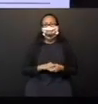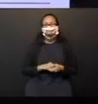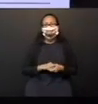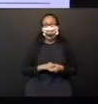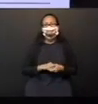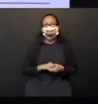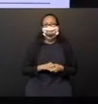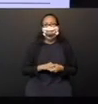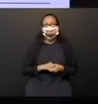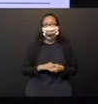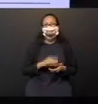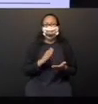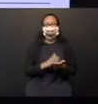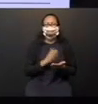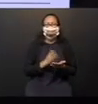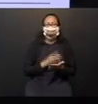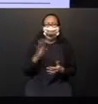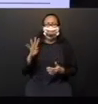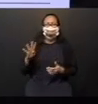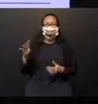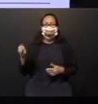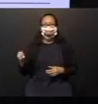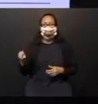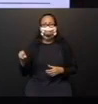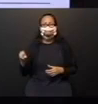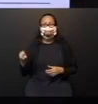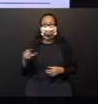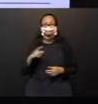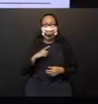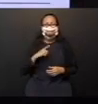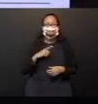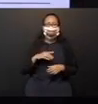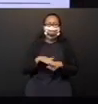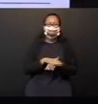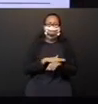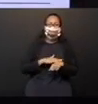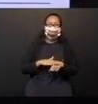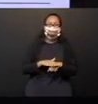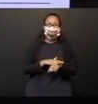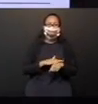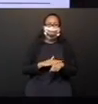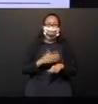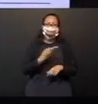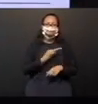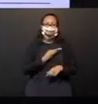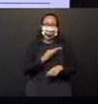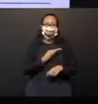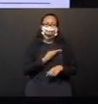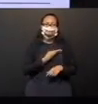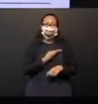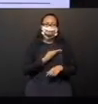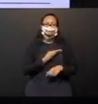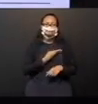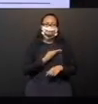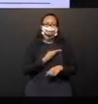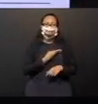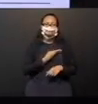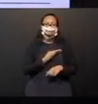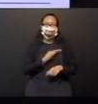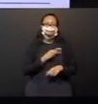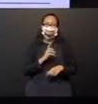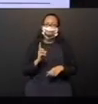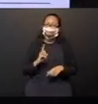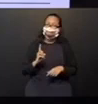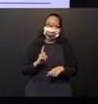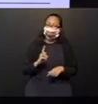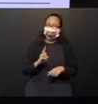Na nossa página 49, aí nós temos ali, ó, converse com os colegas, que aí não dá para fazer com o colega, a gente conversa com o pai, com a mãe,